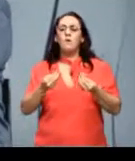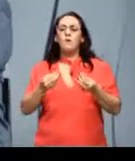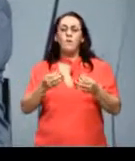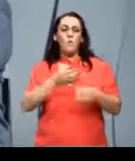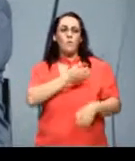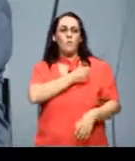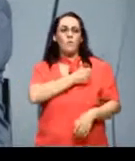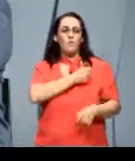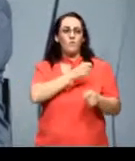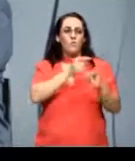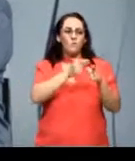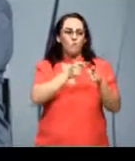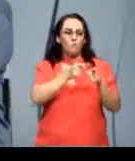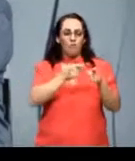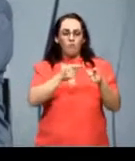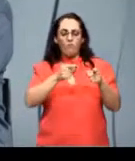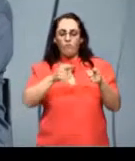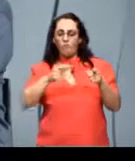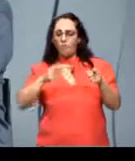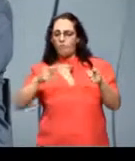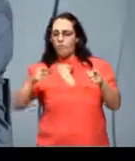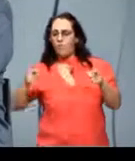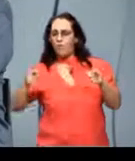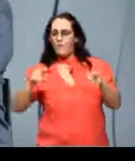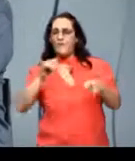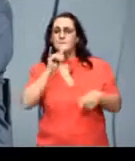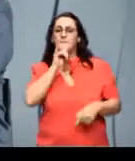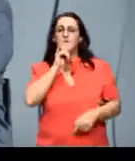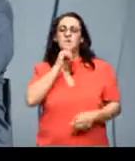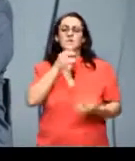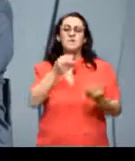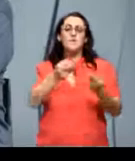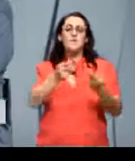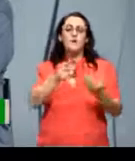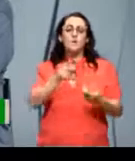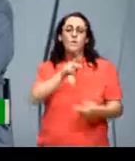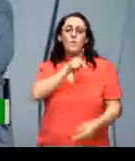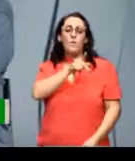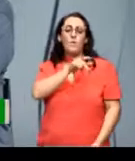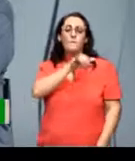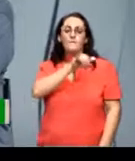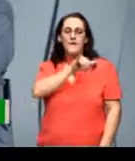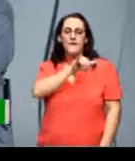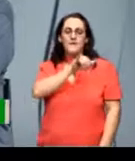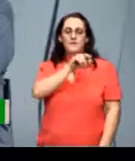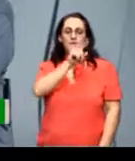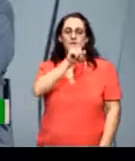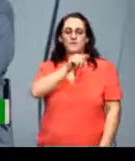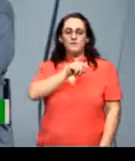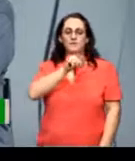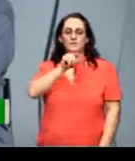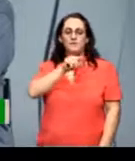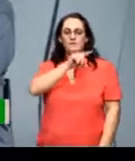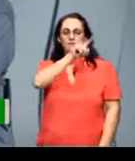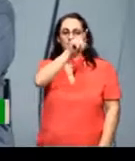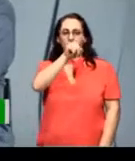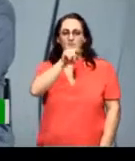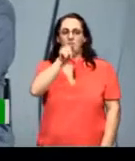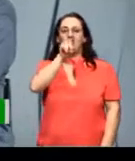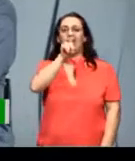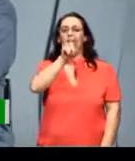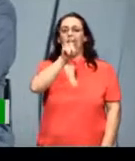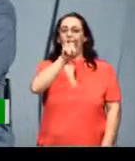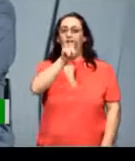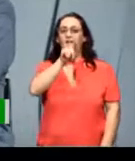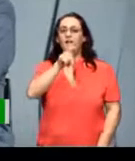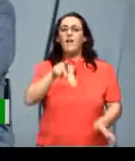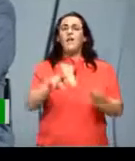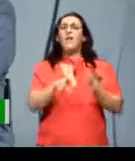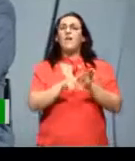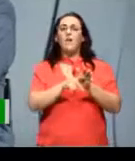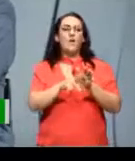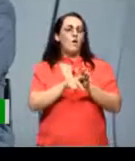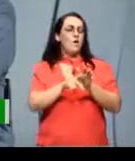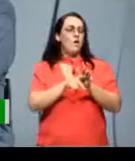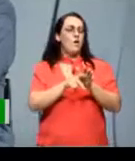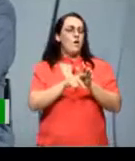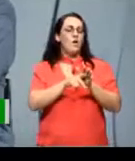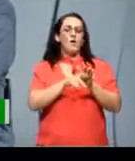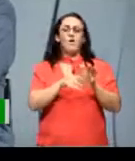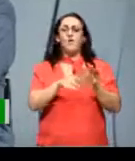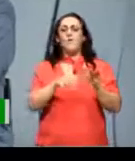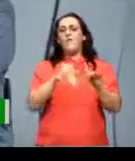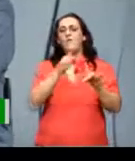não costumam ser muito grandes, igual o número π, por exemplo. Só que na física e na química, por exemplo, aparecem constantes ou muito grandes ou